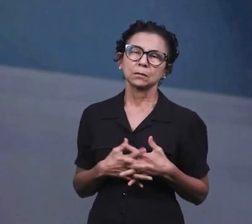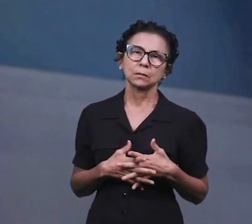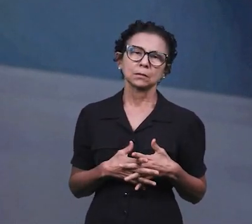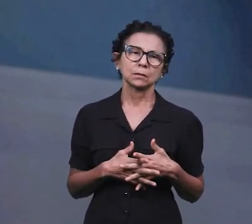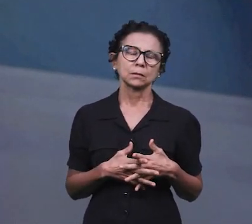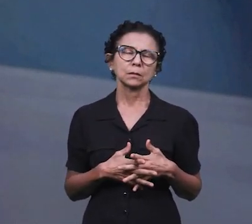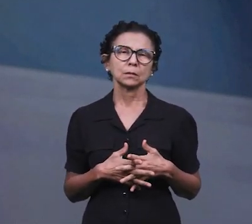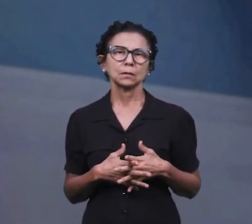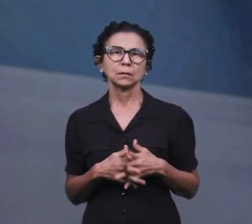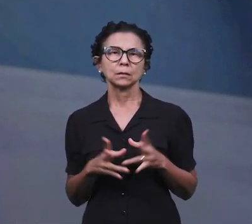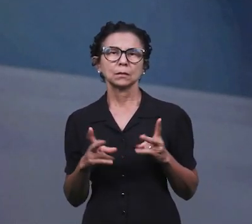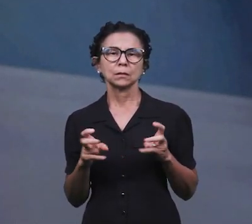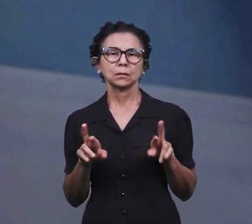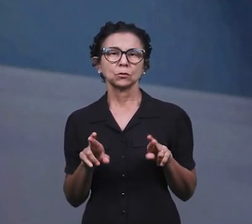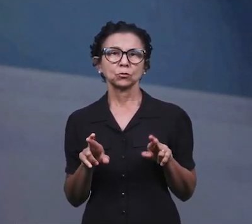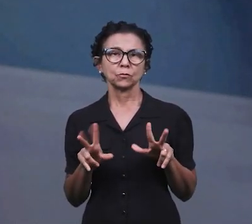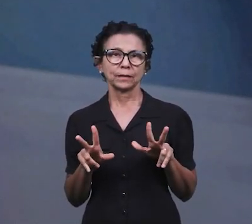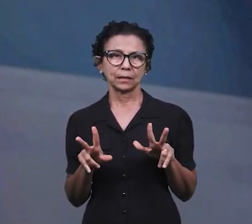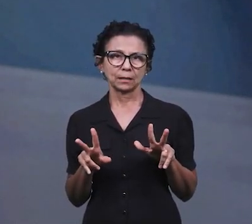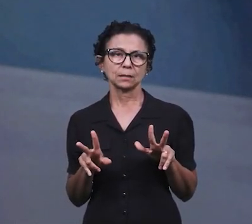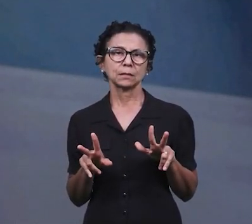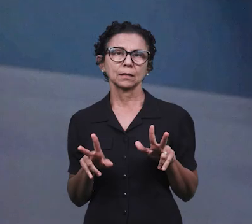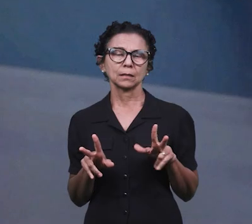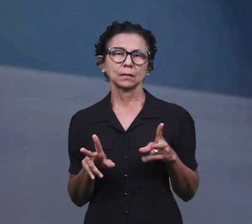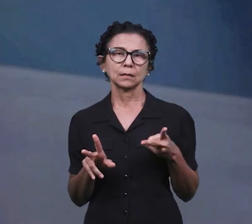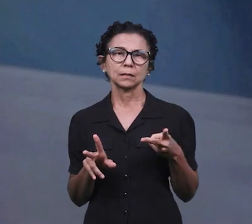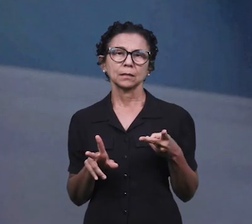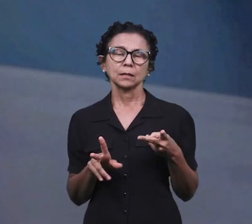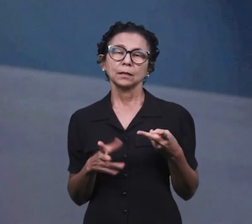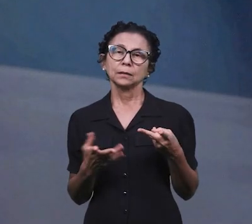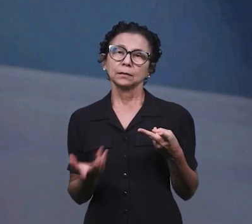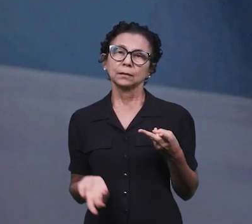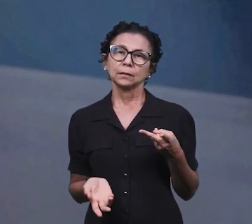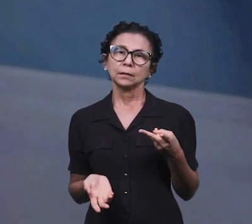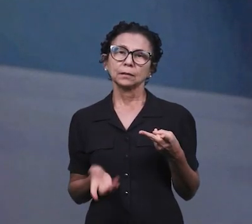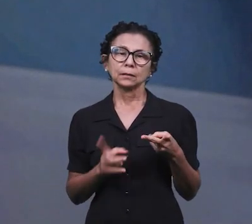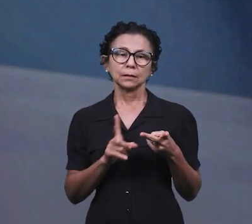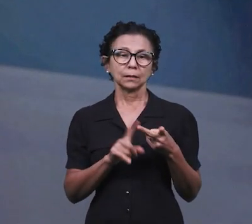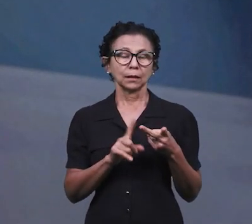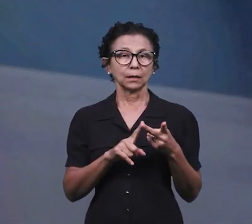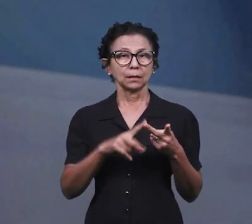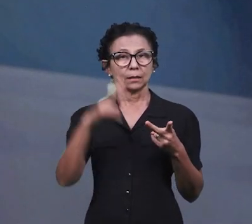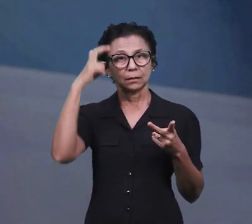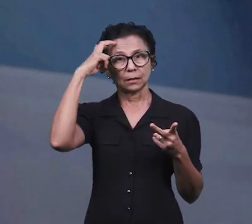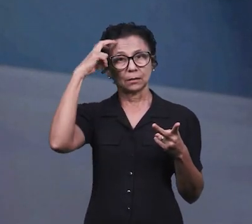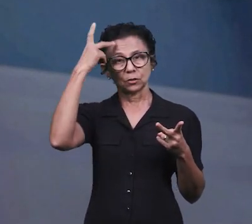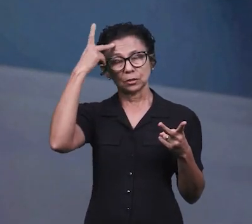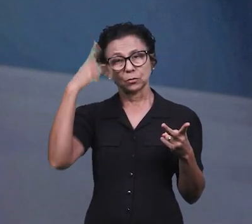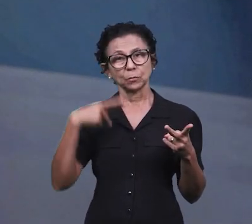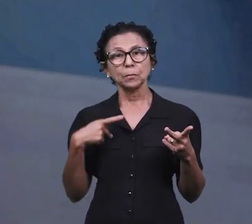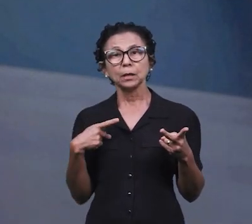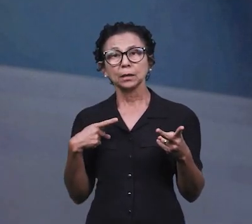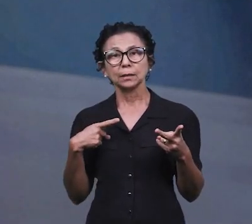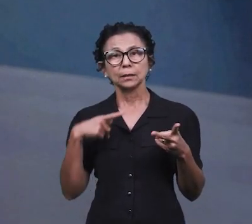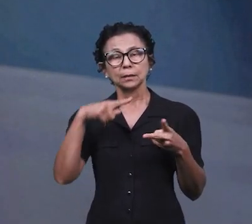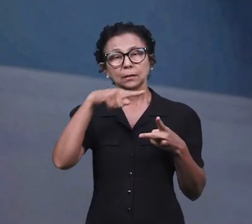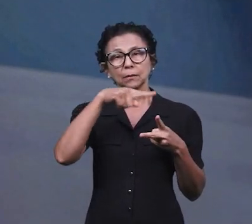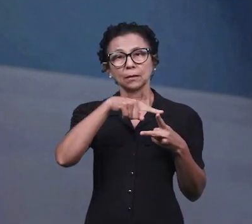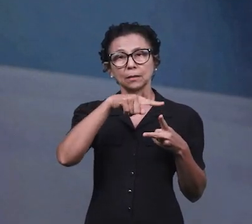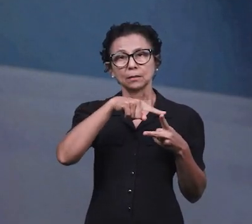fazermos a diferenciação que existe a inteligência humana e, portanto, a inteligência artificial ela